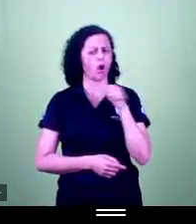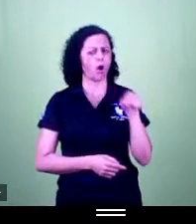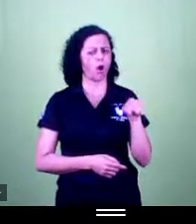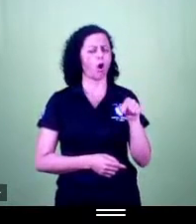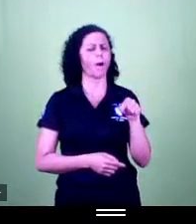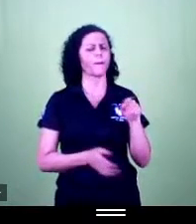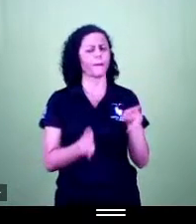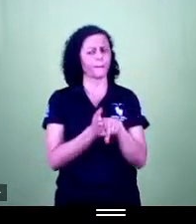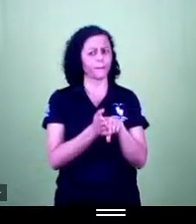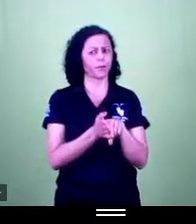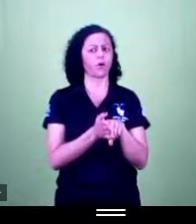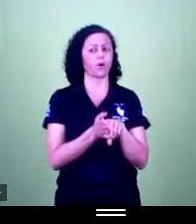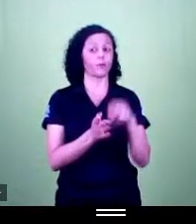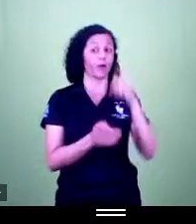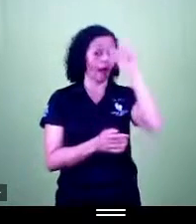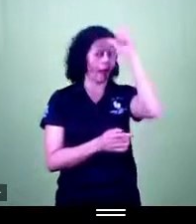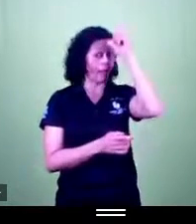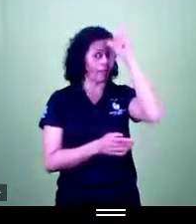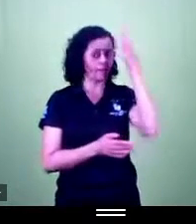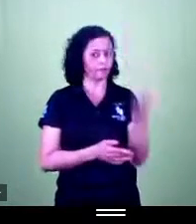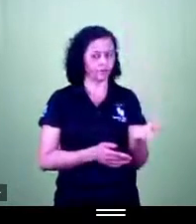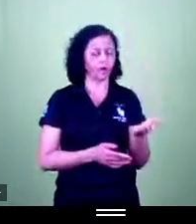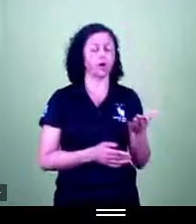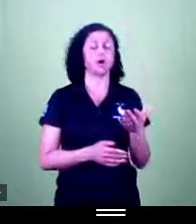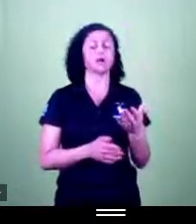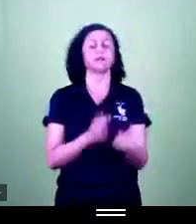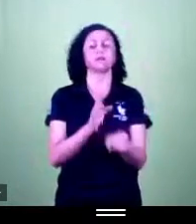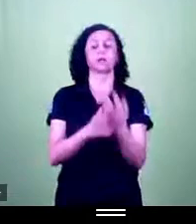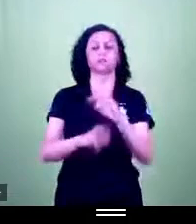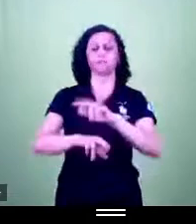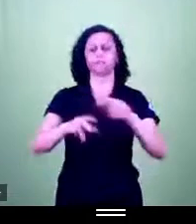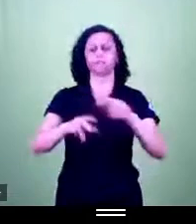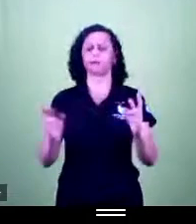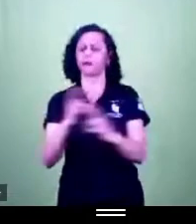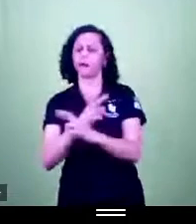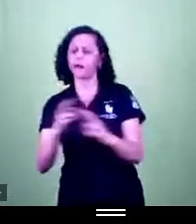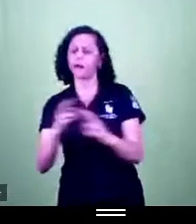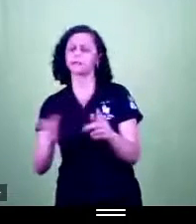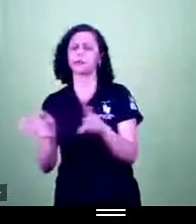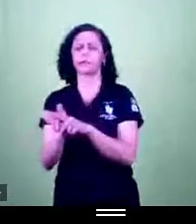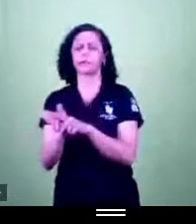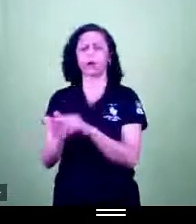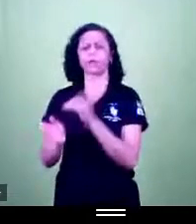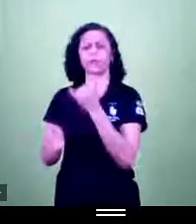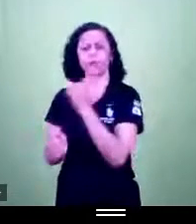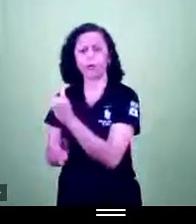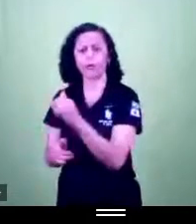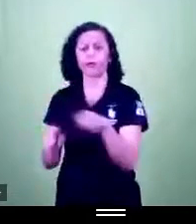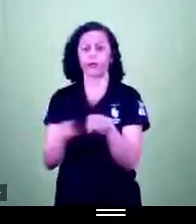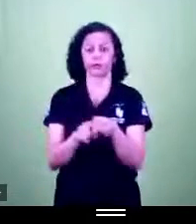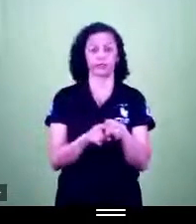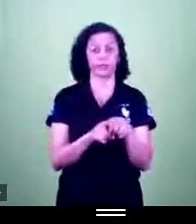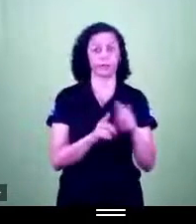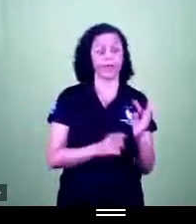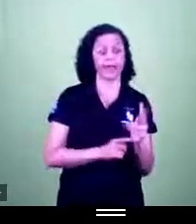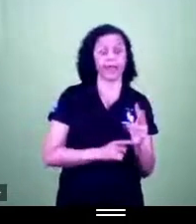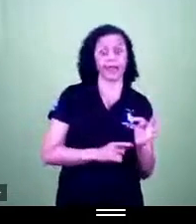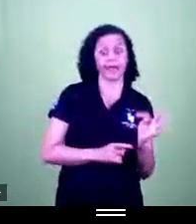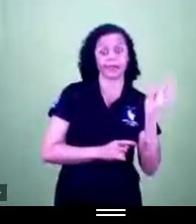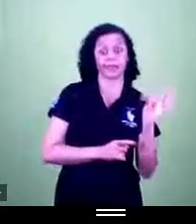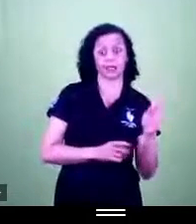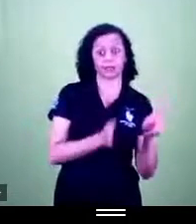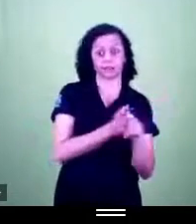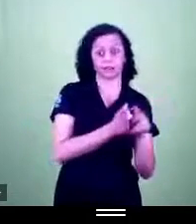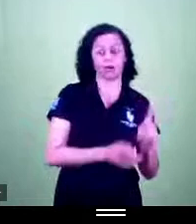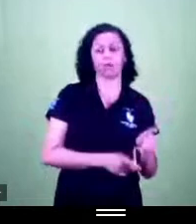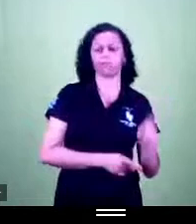vários trabalhos na área e estudou essas relações entre corrente e tensão de um circuito, dando sequência aí aos trabalhos que já haviam